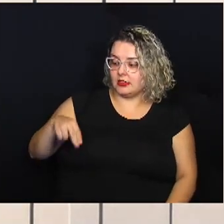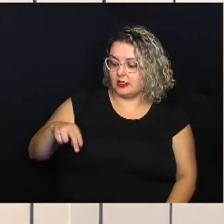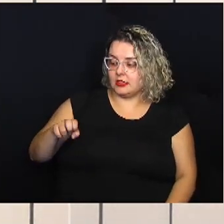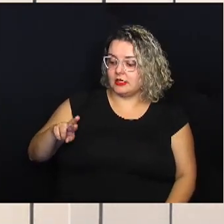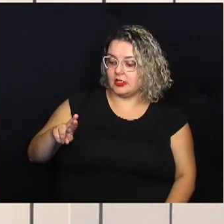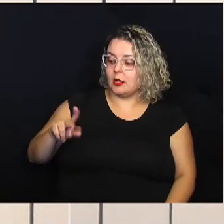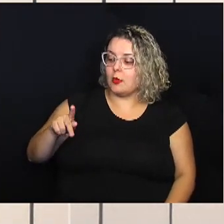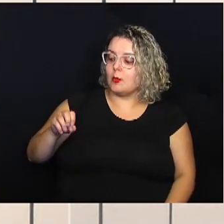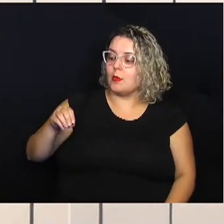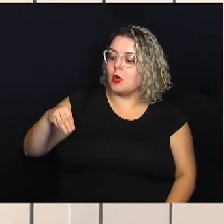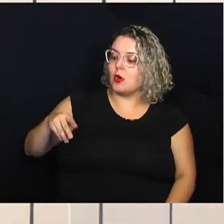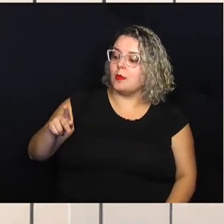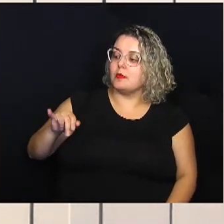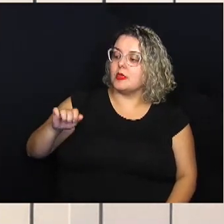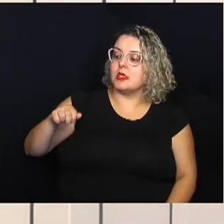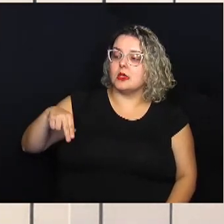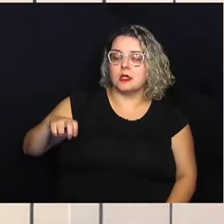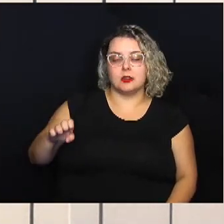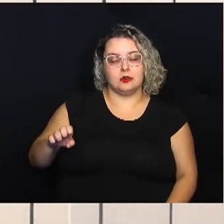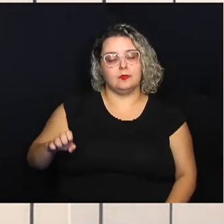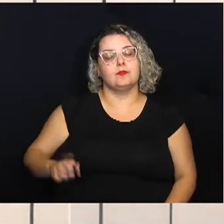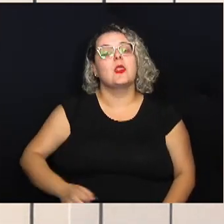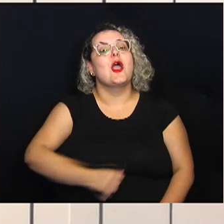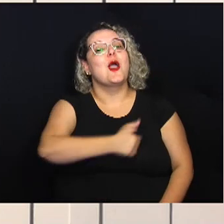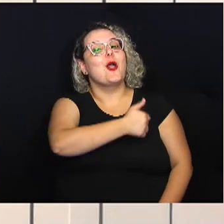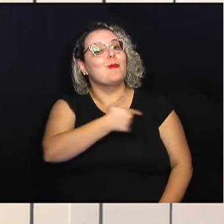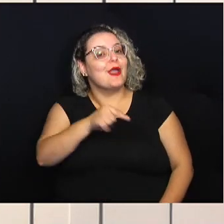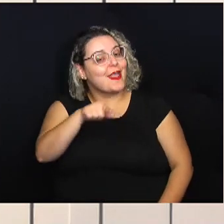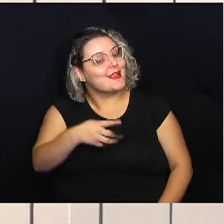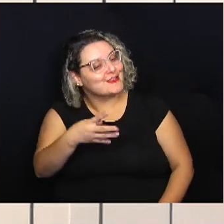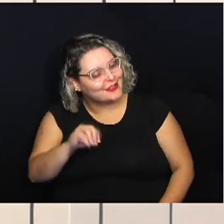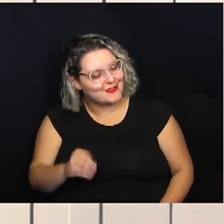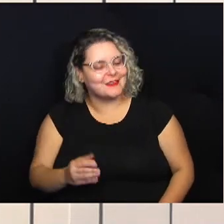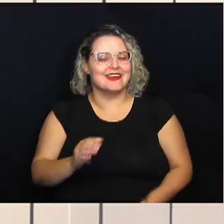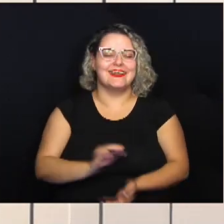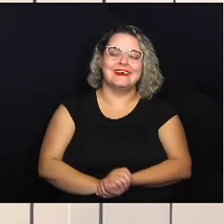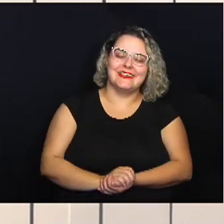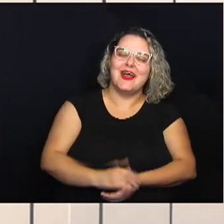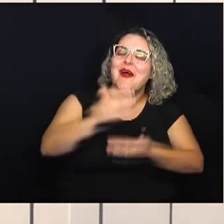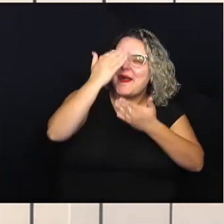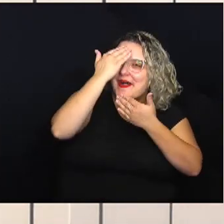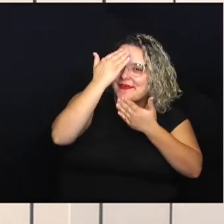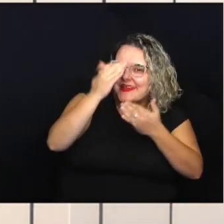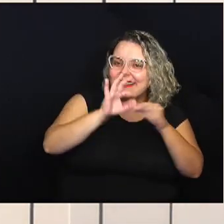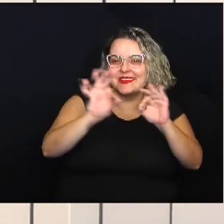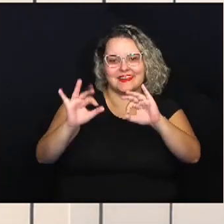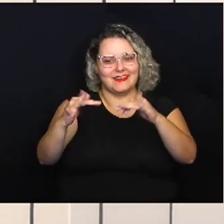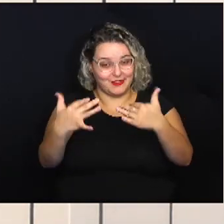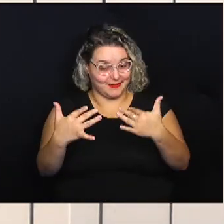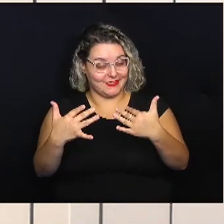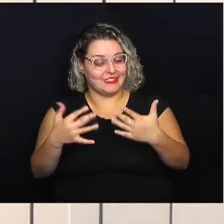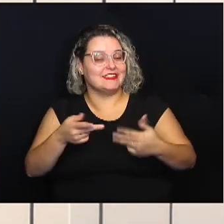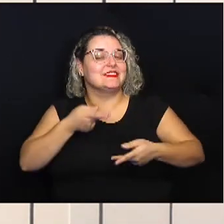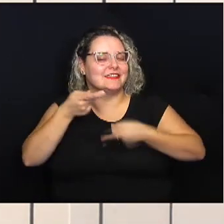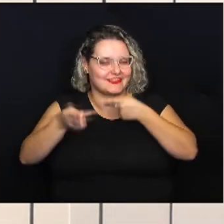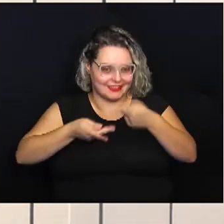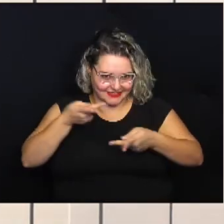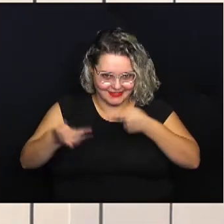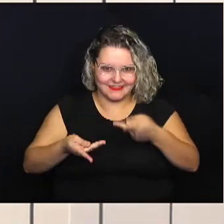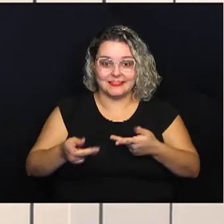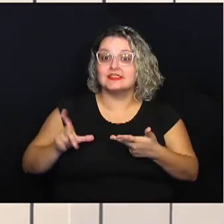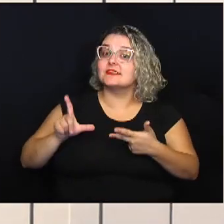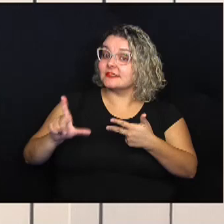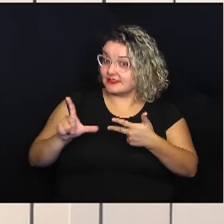Bom, 12h40 agora. Muito obrigado pela sua companhia, pela sua audiência. Nós vamos falar agora das notícias do